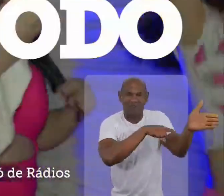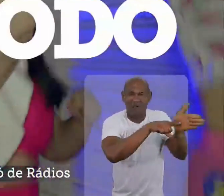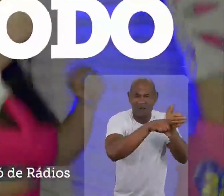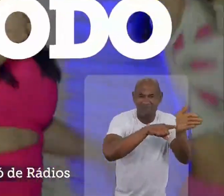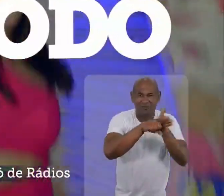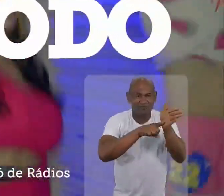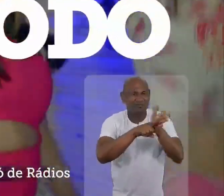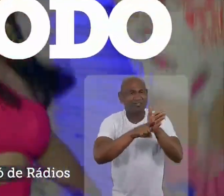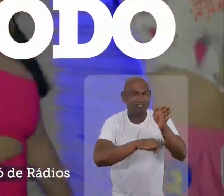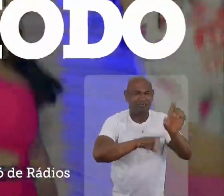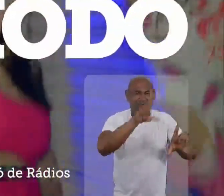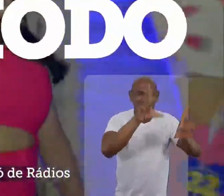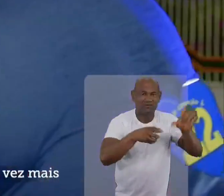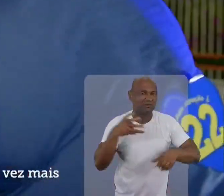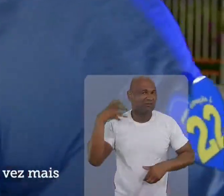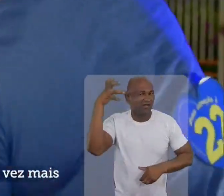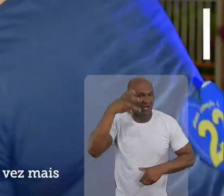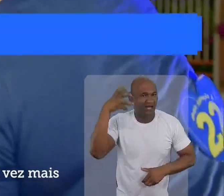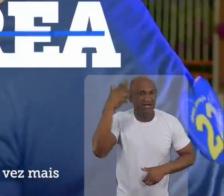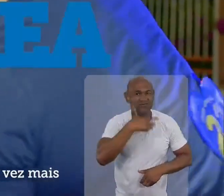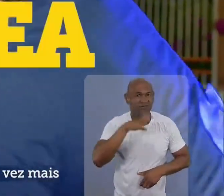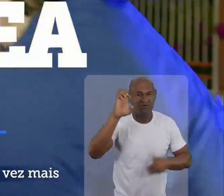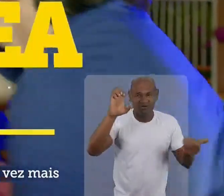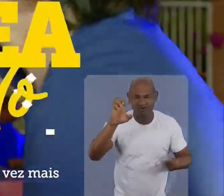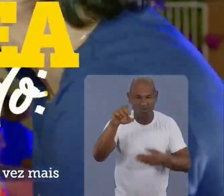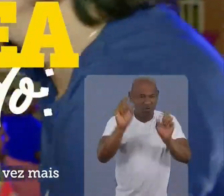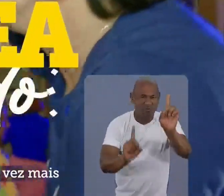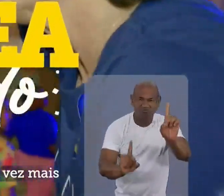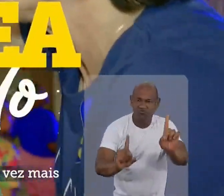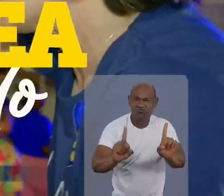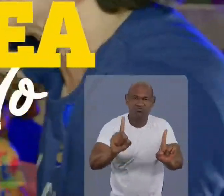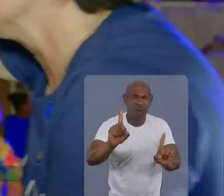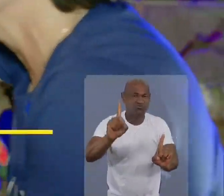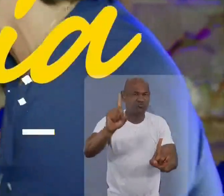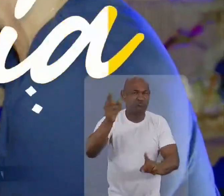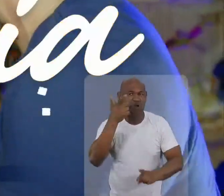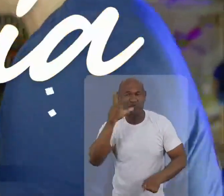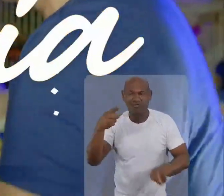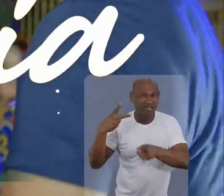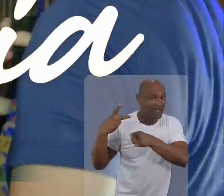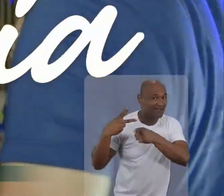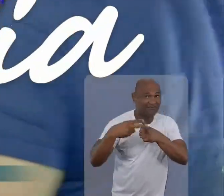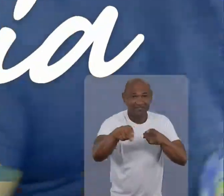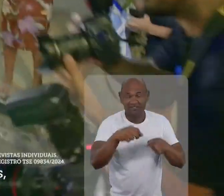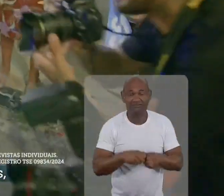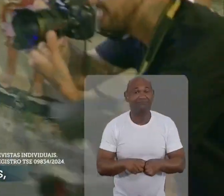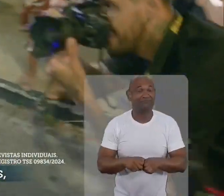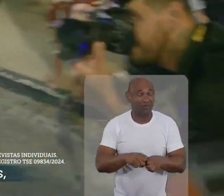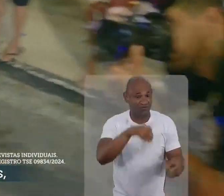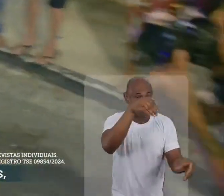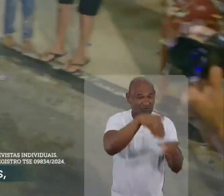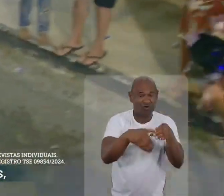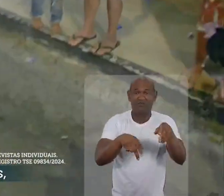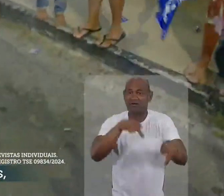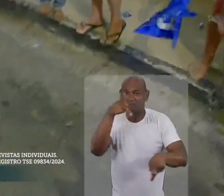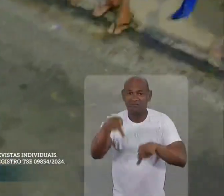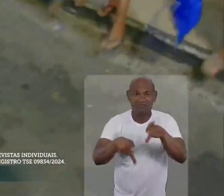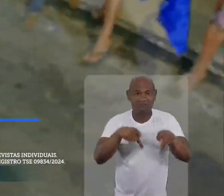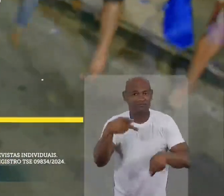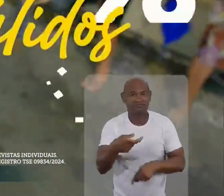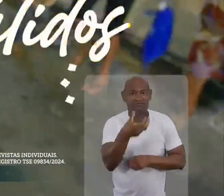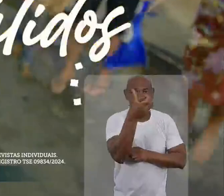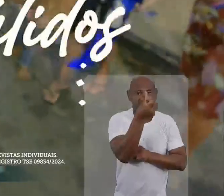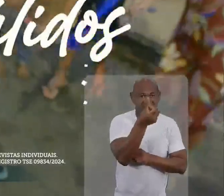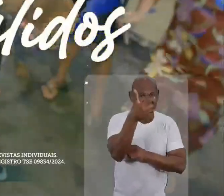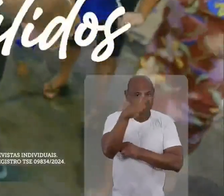mais recente pesquisa em maior rede xodó de rádios mostra Emília Correia avançando cada vez mais em direção à vitória. Considerando os votos válidos,